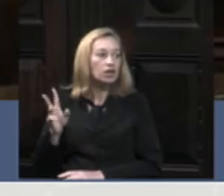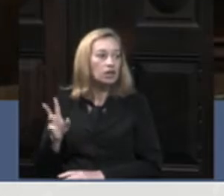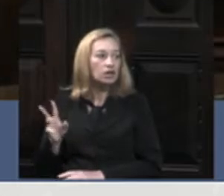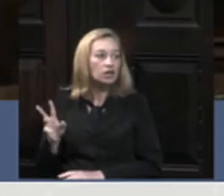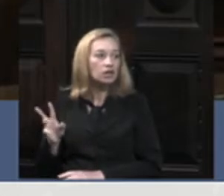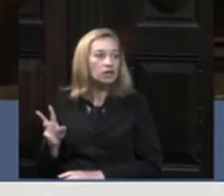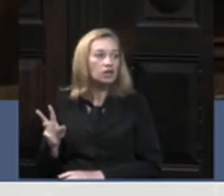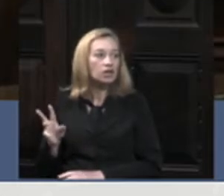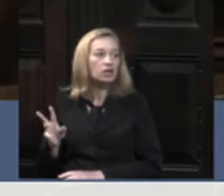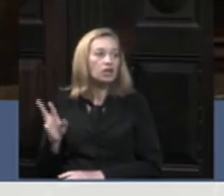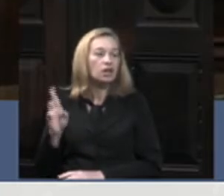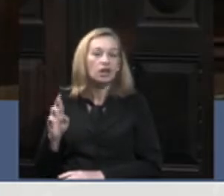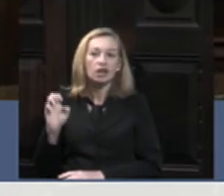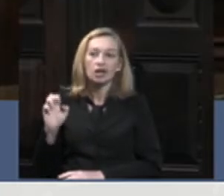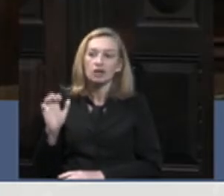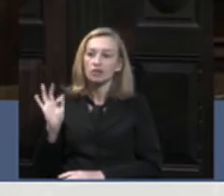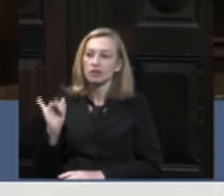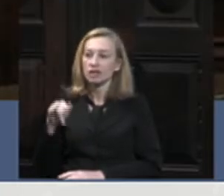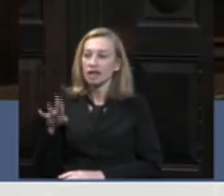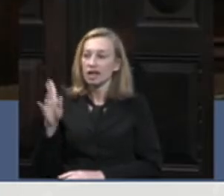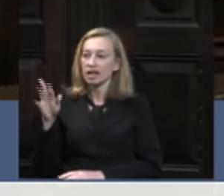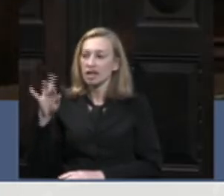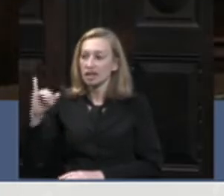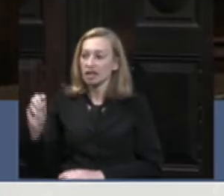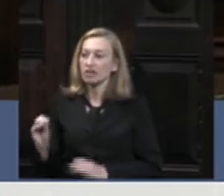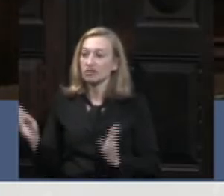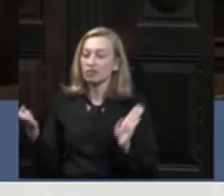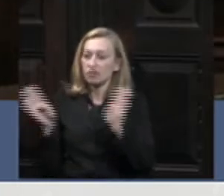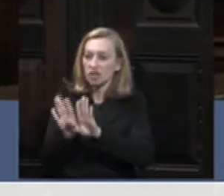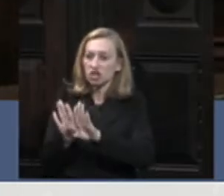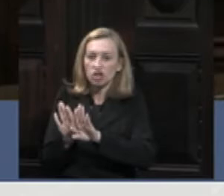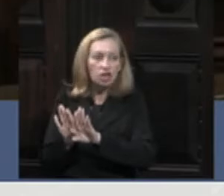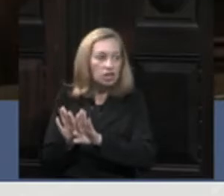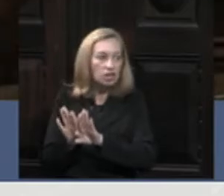brasileiras fechadas e transferir